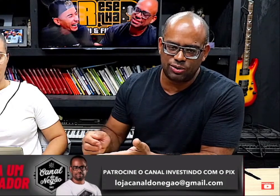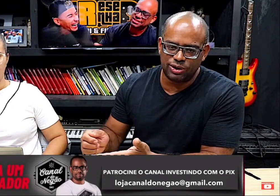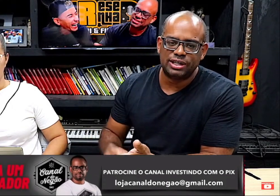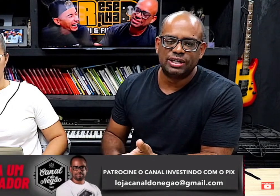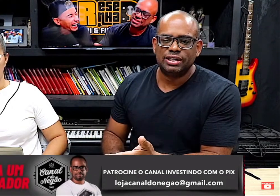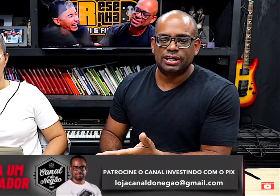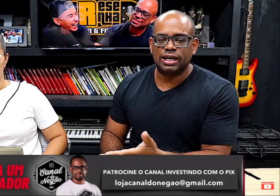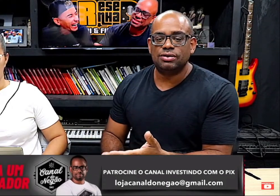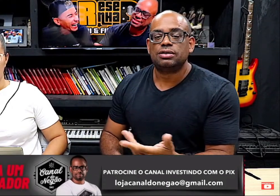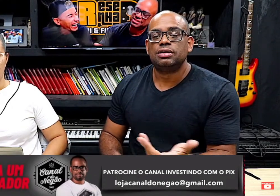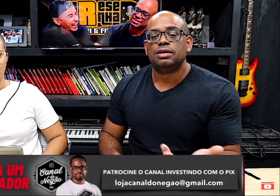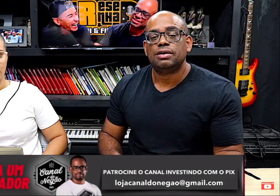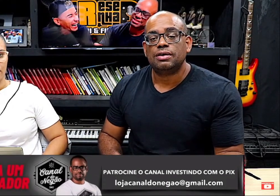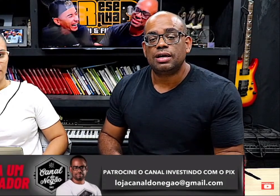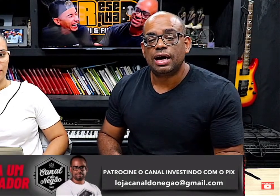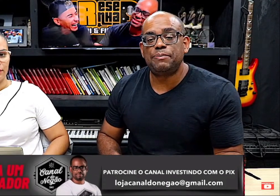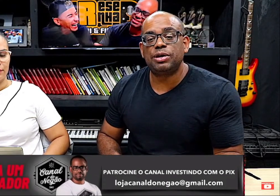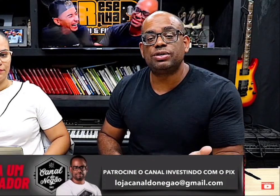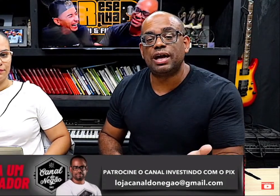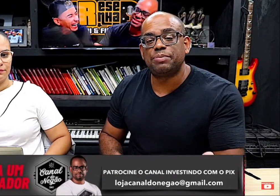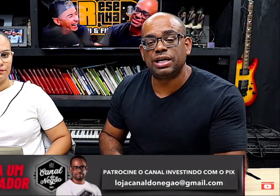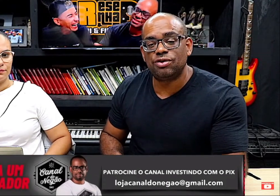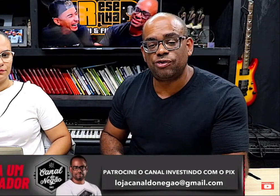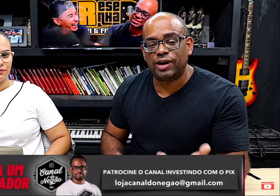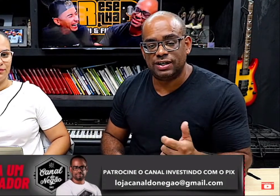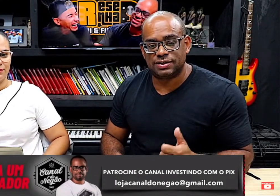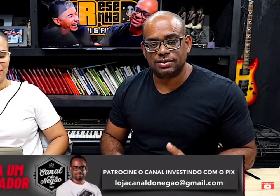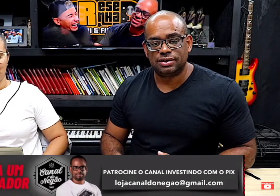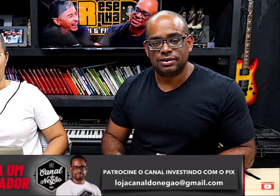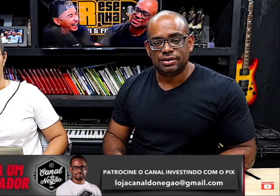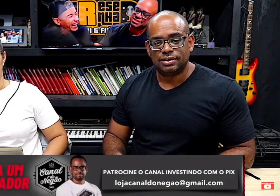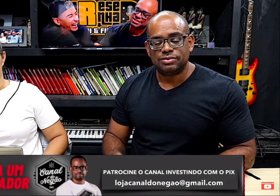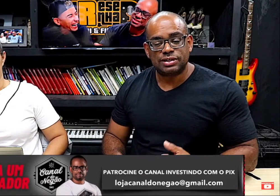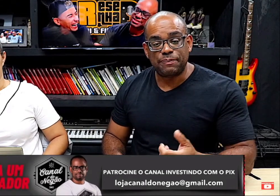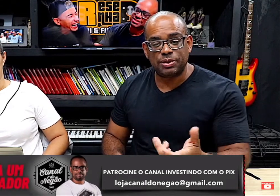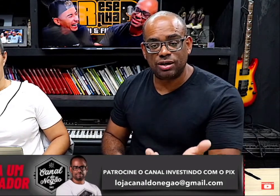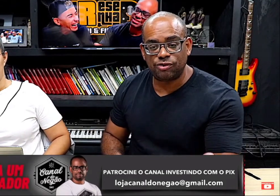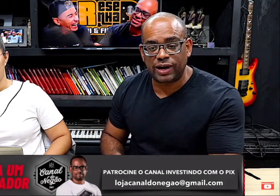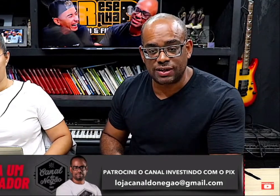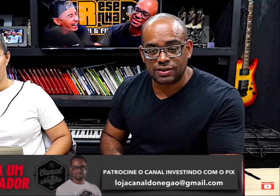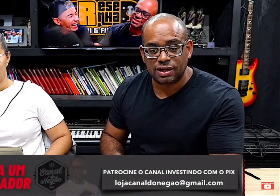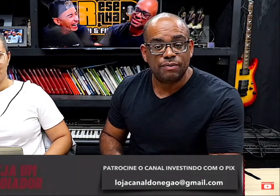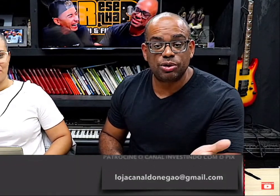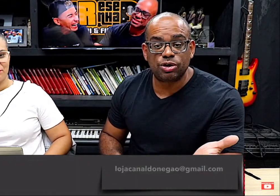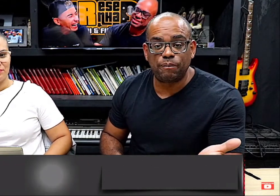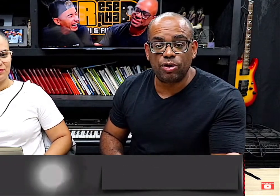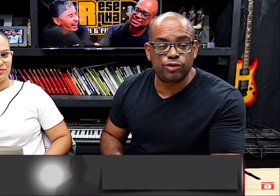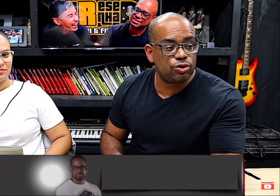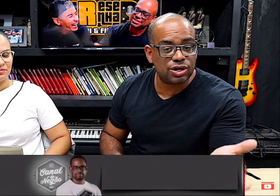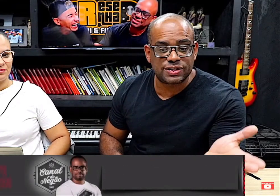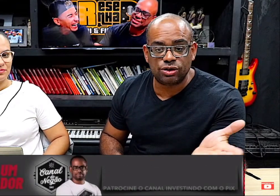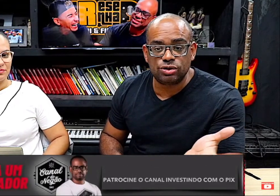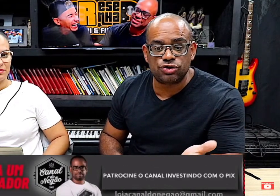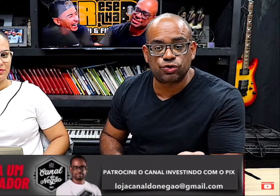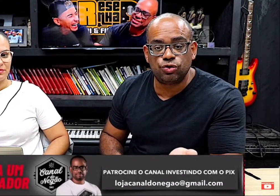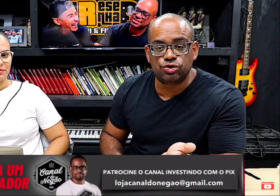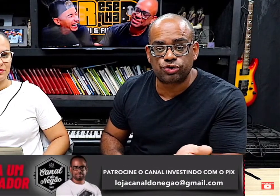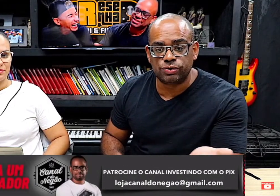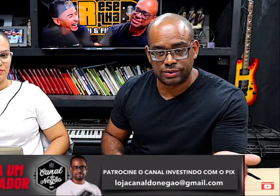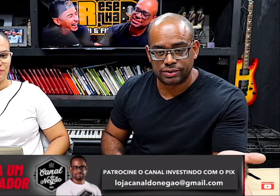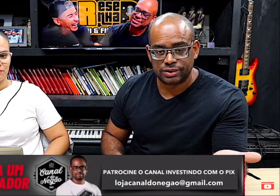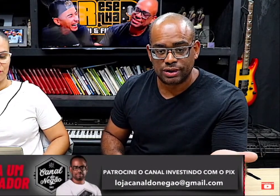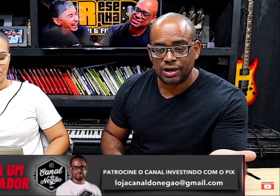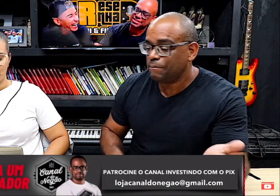Tá podre o bagulho. Tá ligado? A pergunta é por que não faz? Sabe por que não faz? Porque o povo gosta, é do